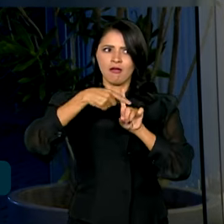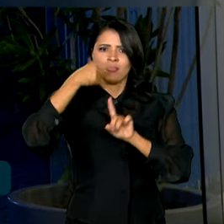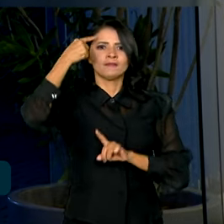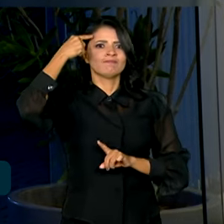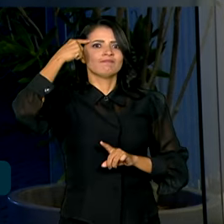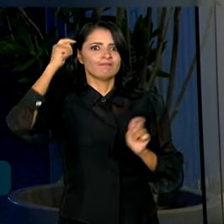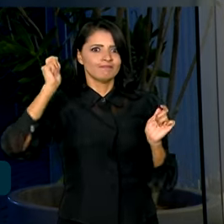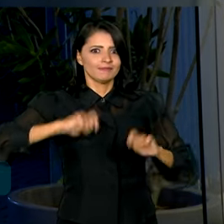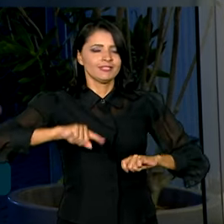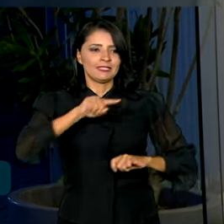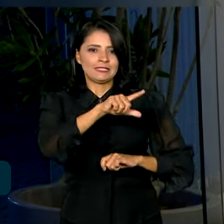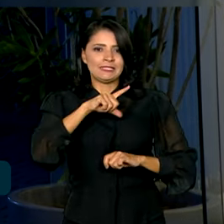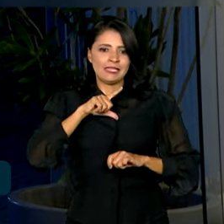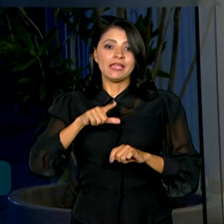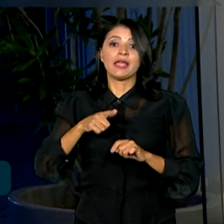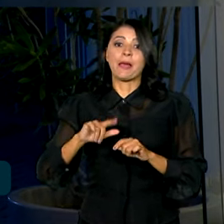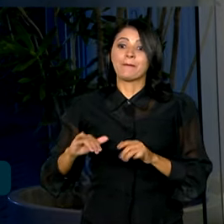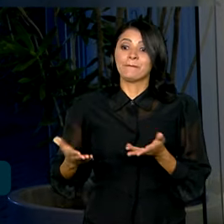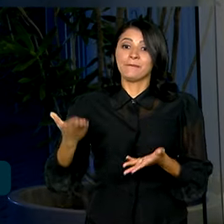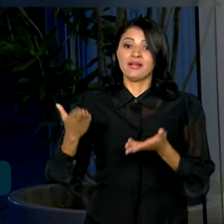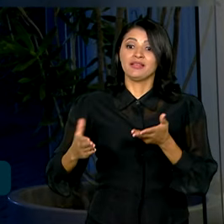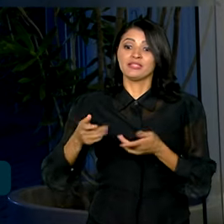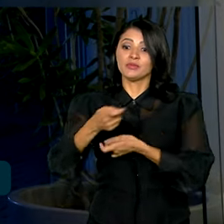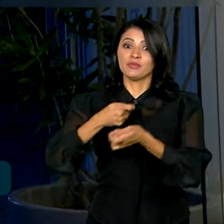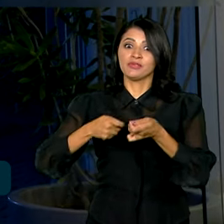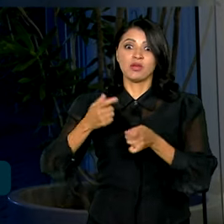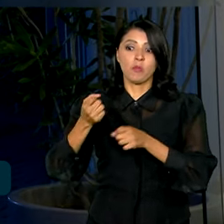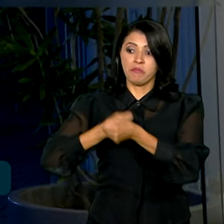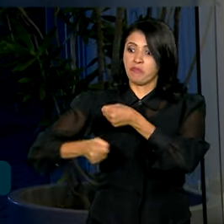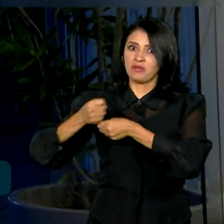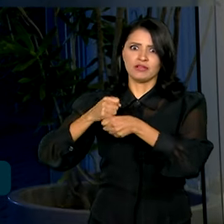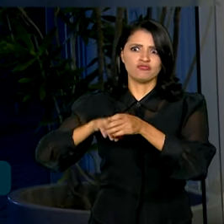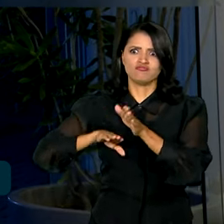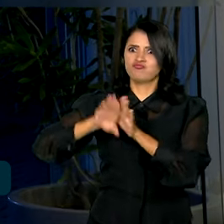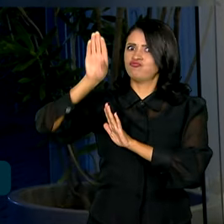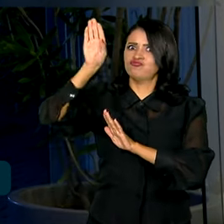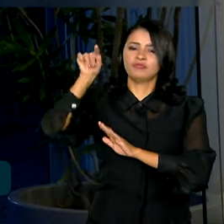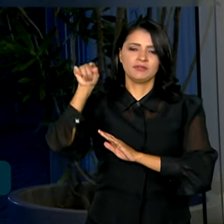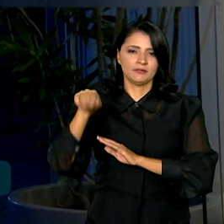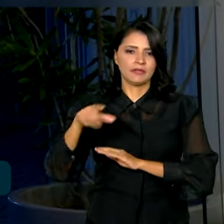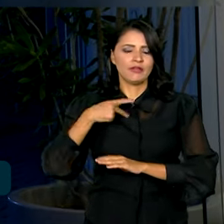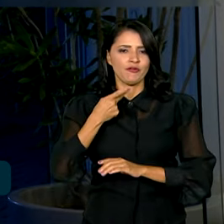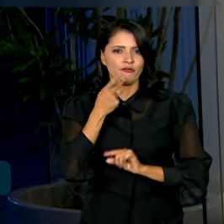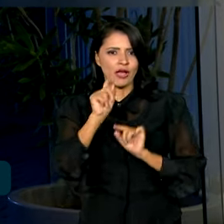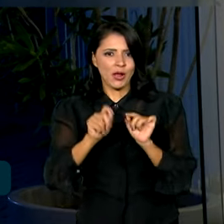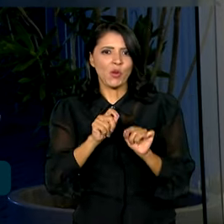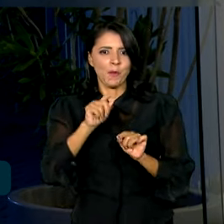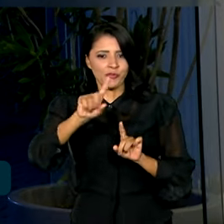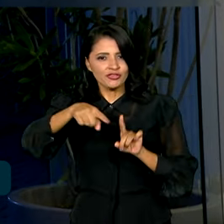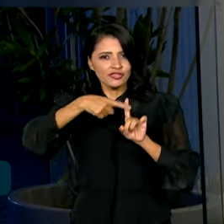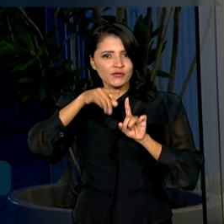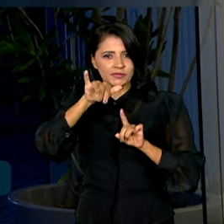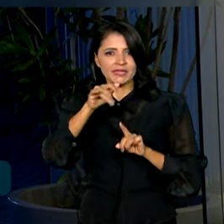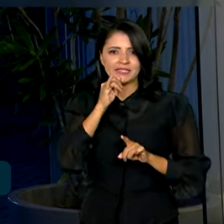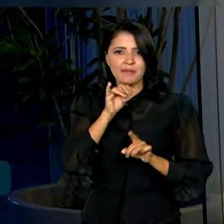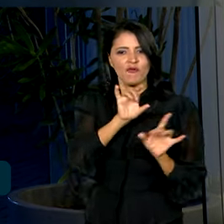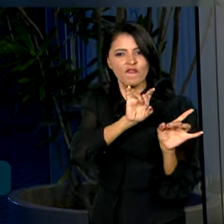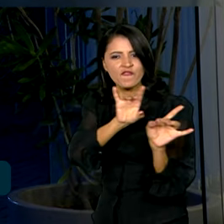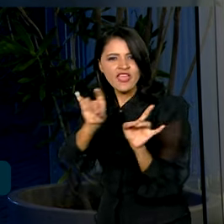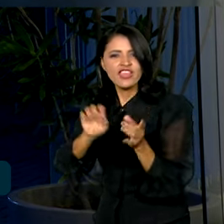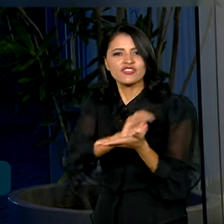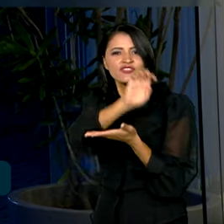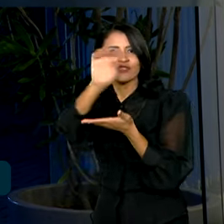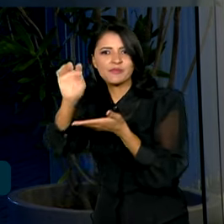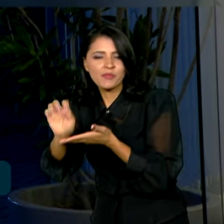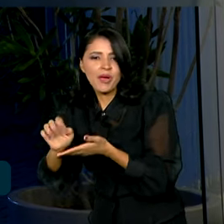balança comercial, que bateu recorde no ano passado. O saldo fica positivo quando o país exporta, vende para outros países mais